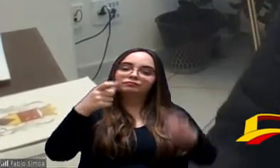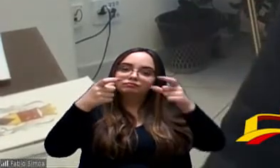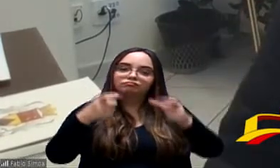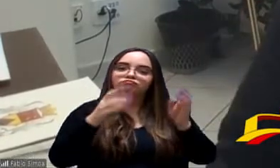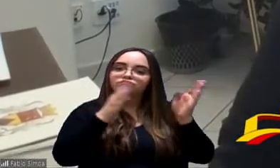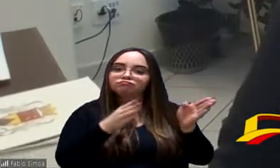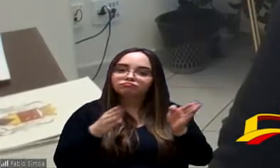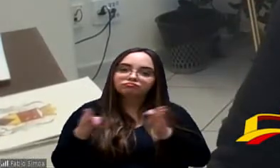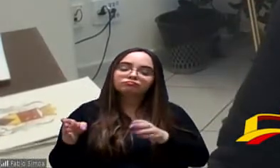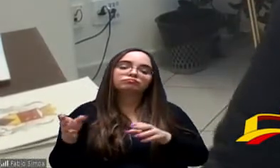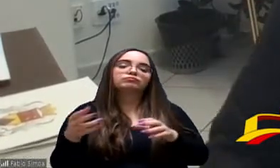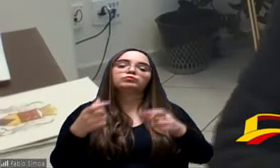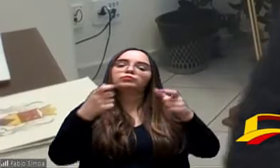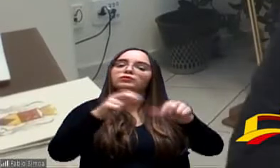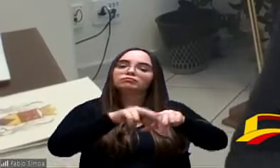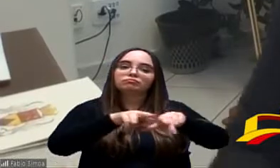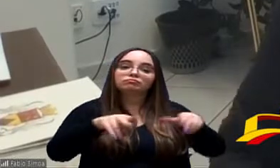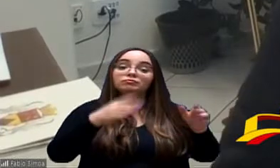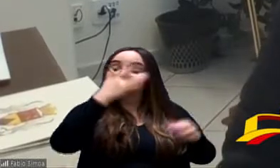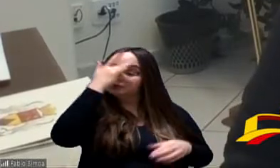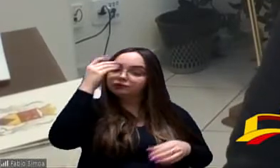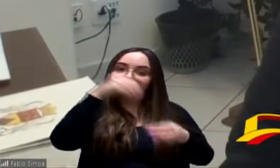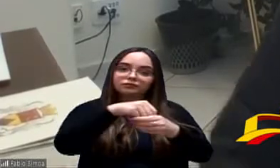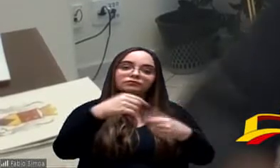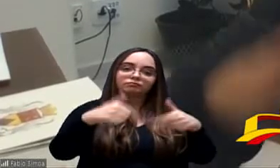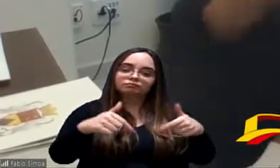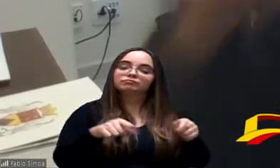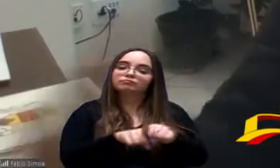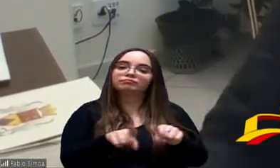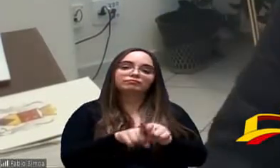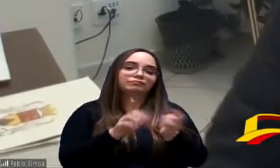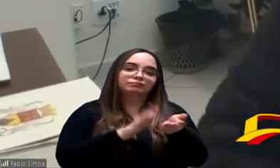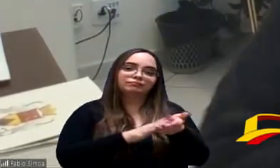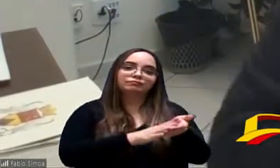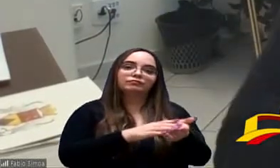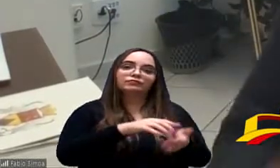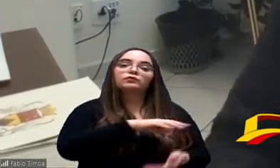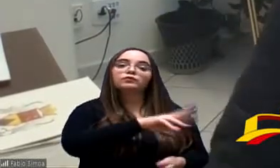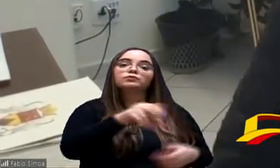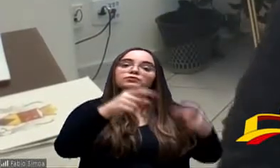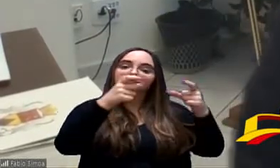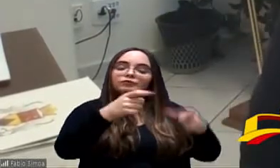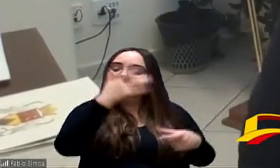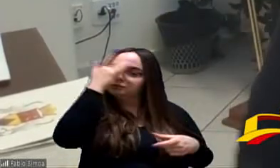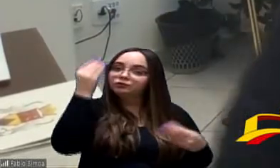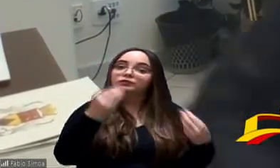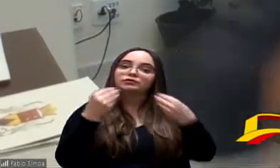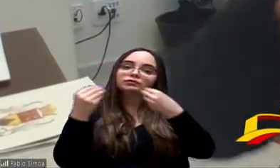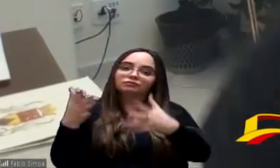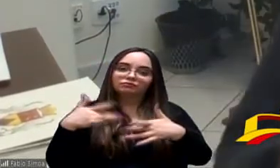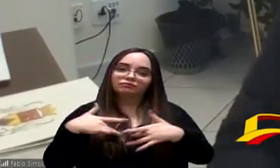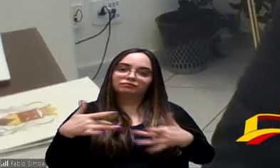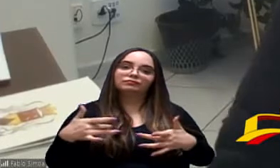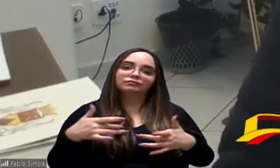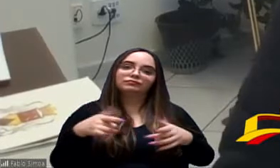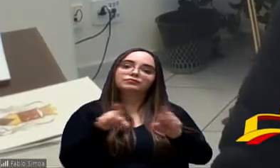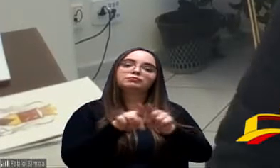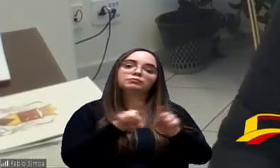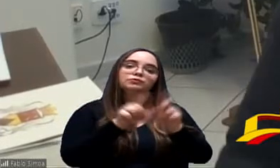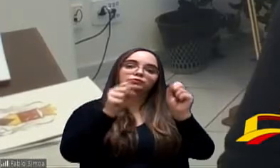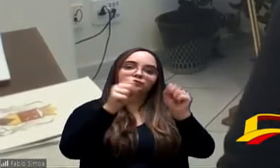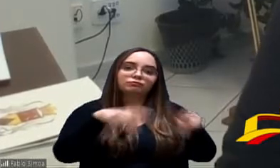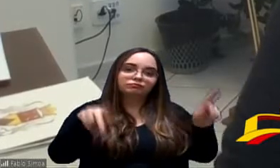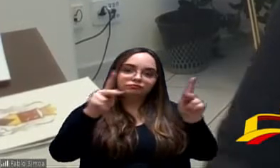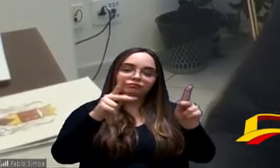União Recreativo também, o local também muito bem organizado, cederam espontaneamente, voluntariamente os locais, Shopping Cidade, a todos